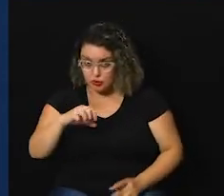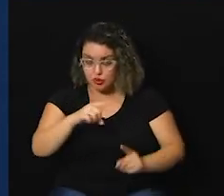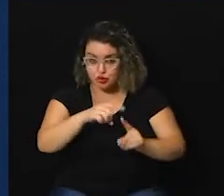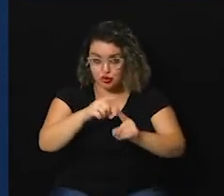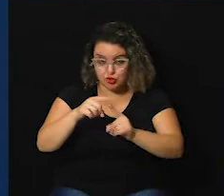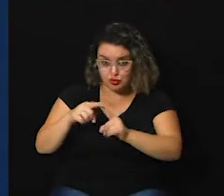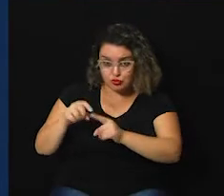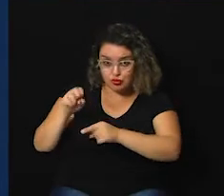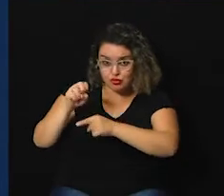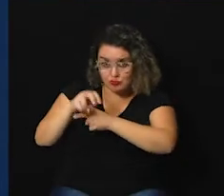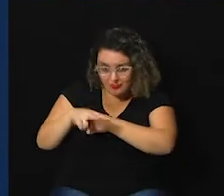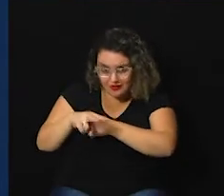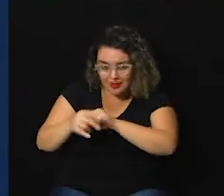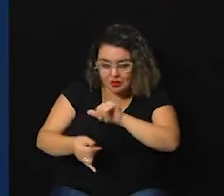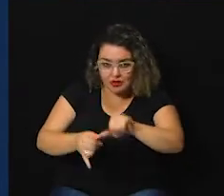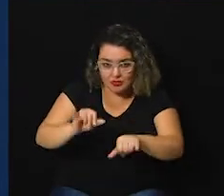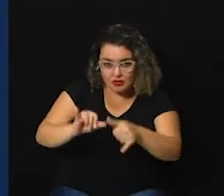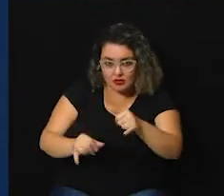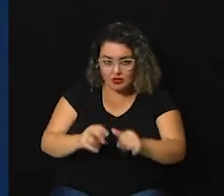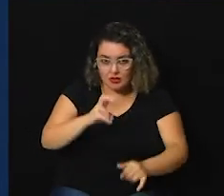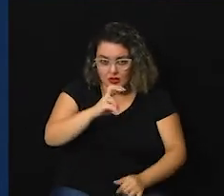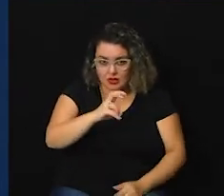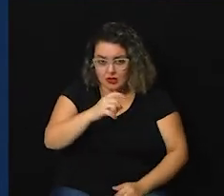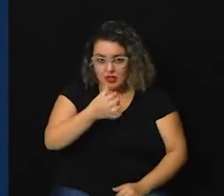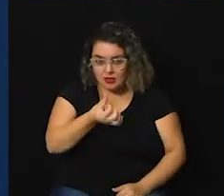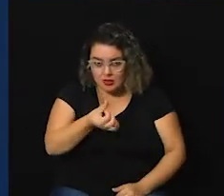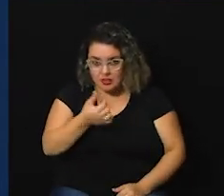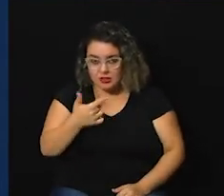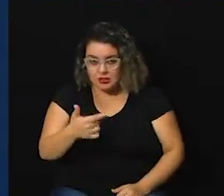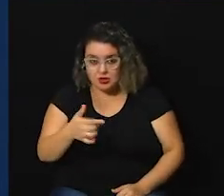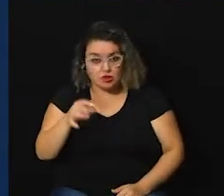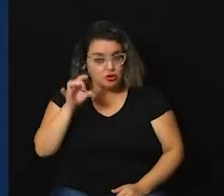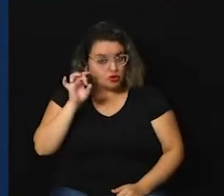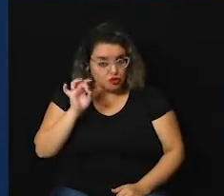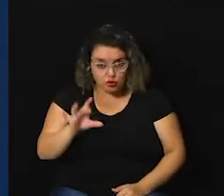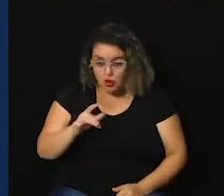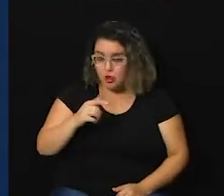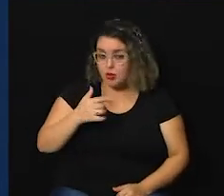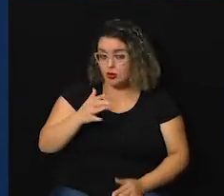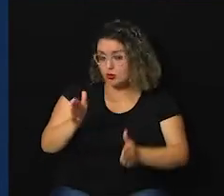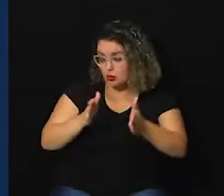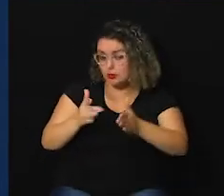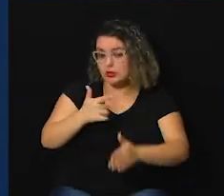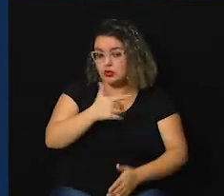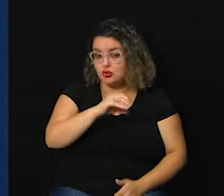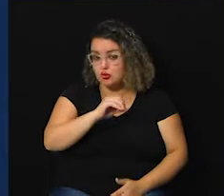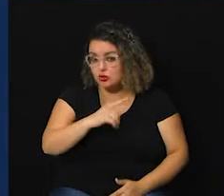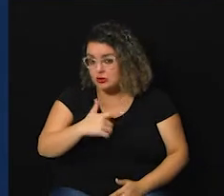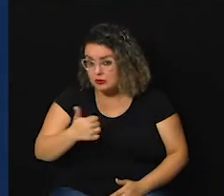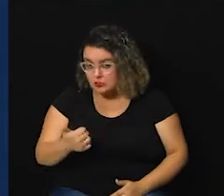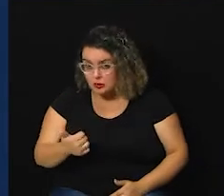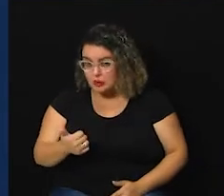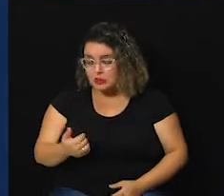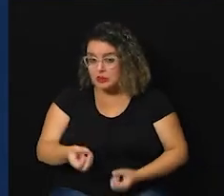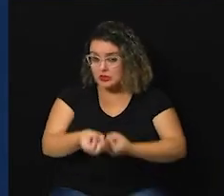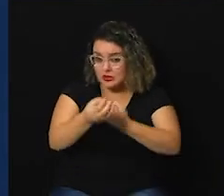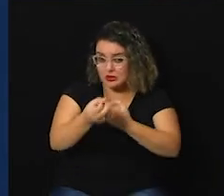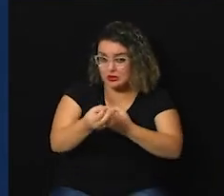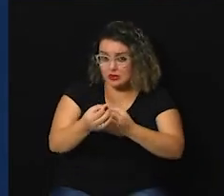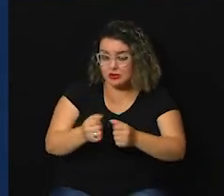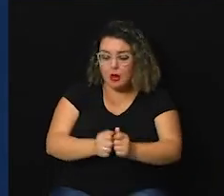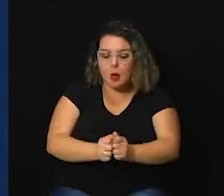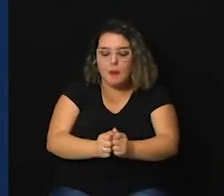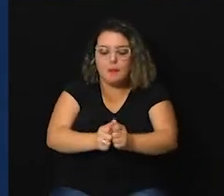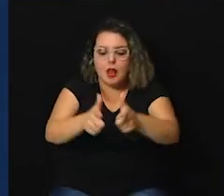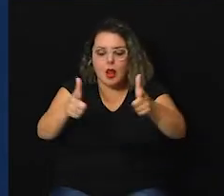1.529 tipos de agrotóxicos, sendo 562 apenas em 2021. Esses dados representam um